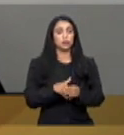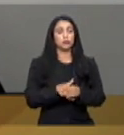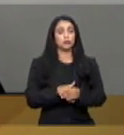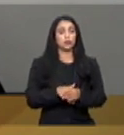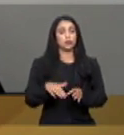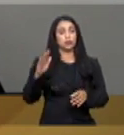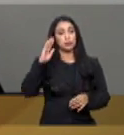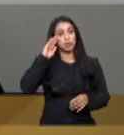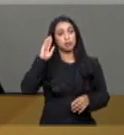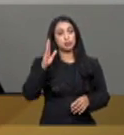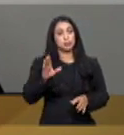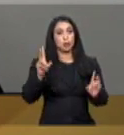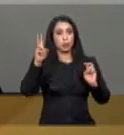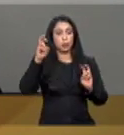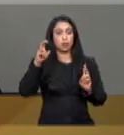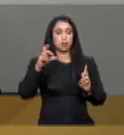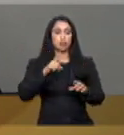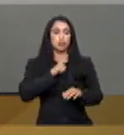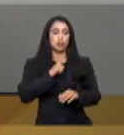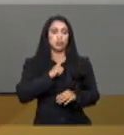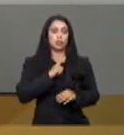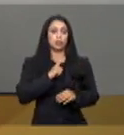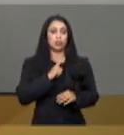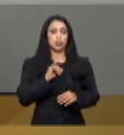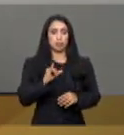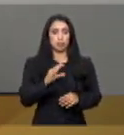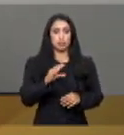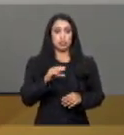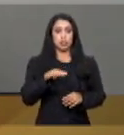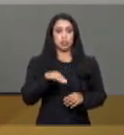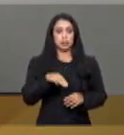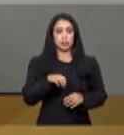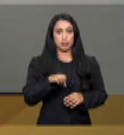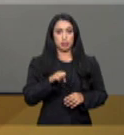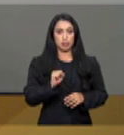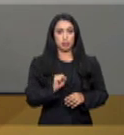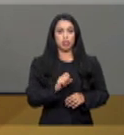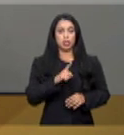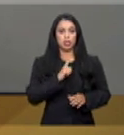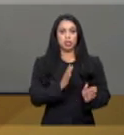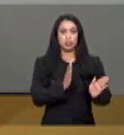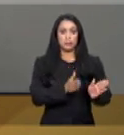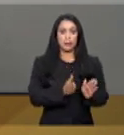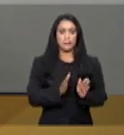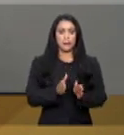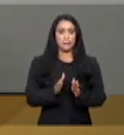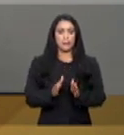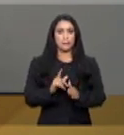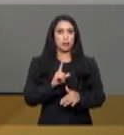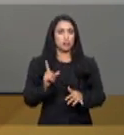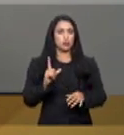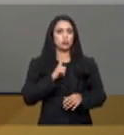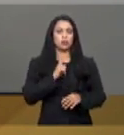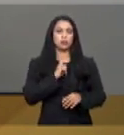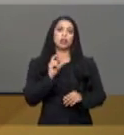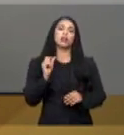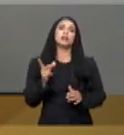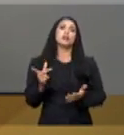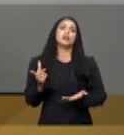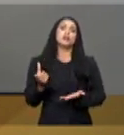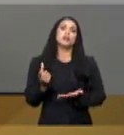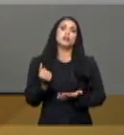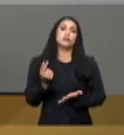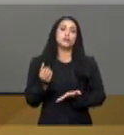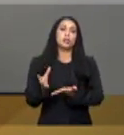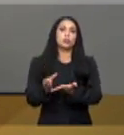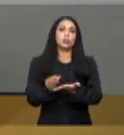aspas, inicialmente considera-se que todo o ICMS incidente sobre cada etapa não se inclui na definição de faturamento